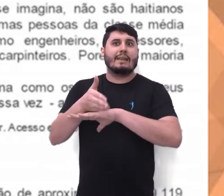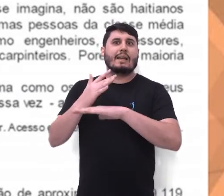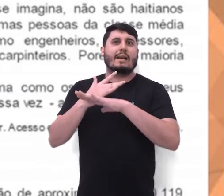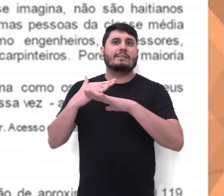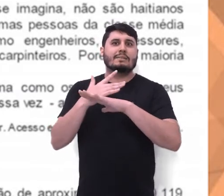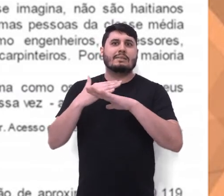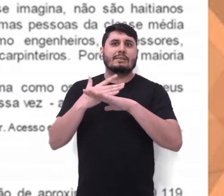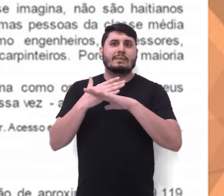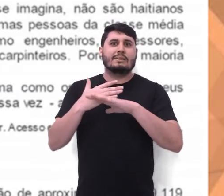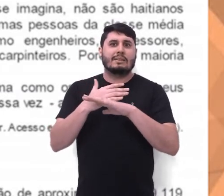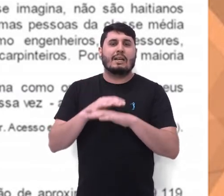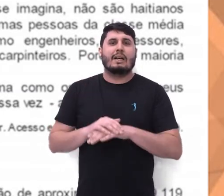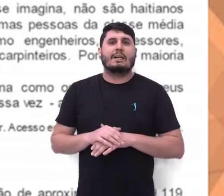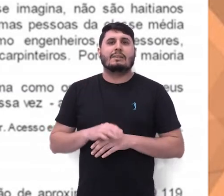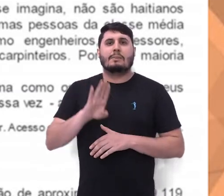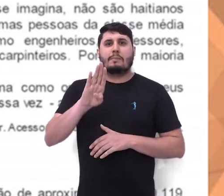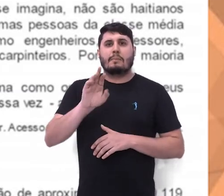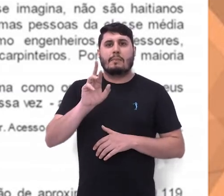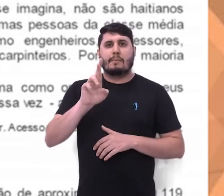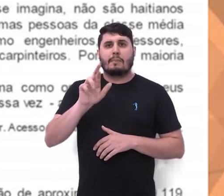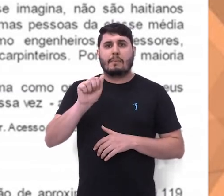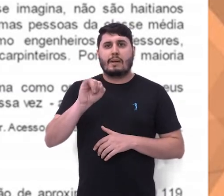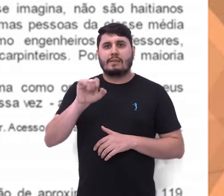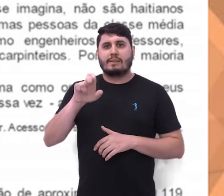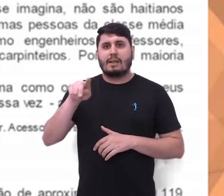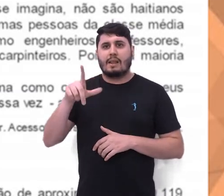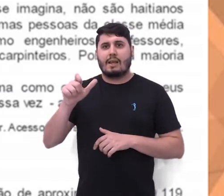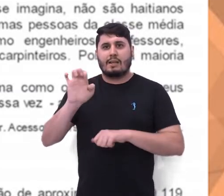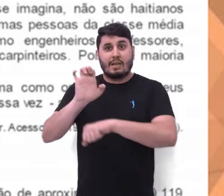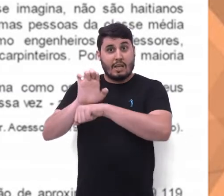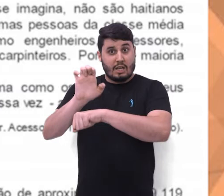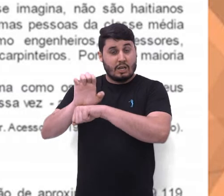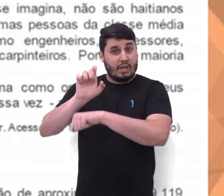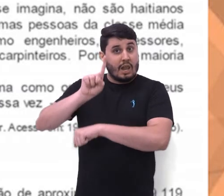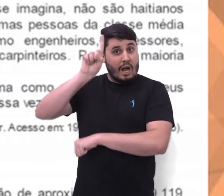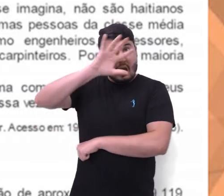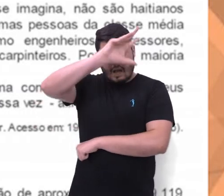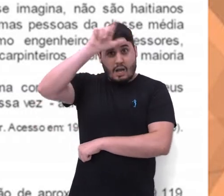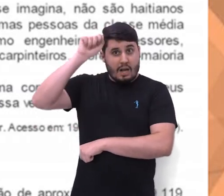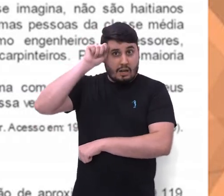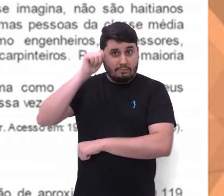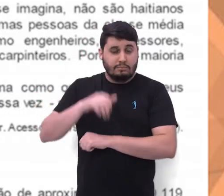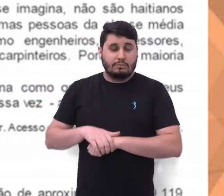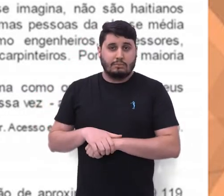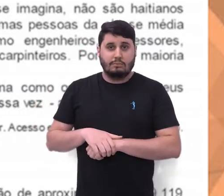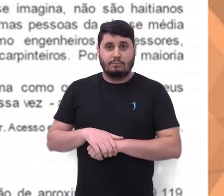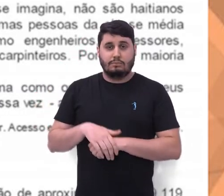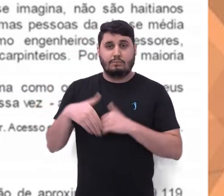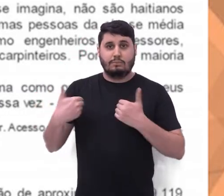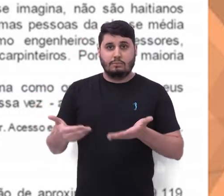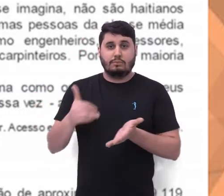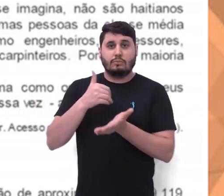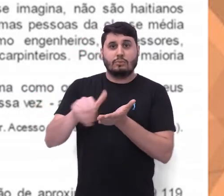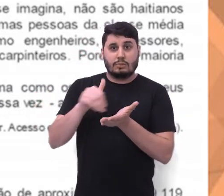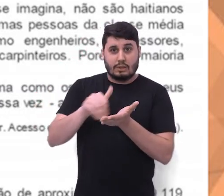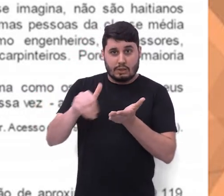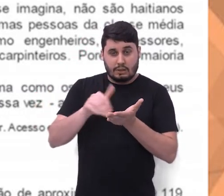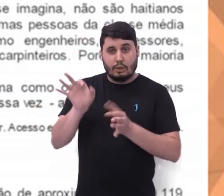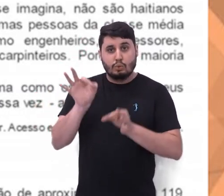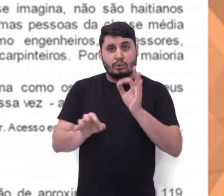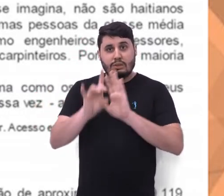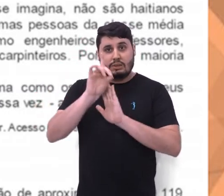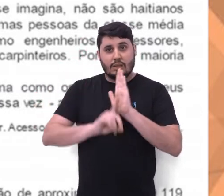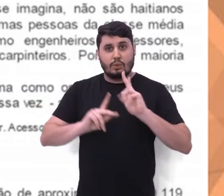município de Brasileia, no Acre. Segundo o secretário adjunto da Justiça